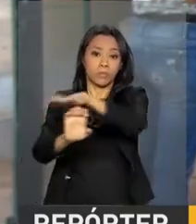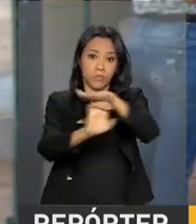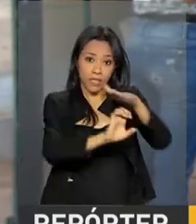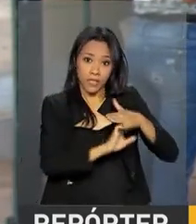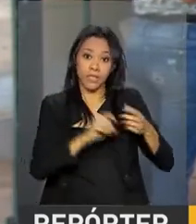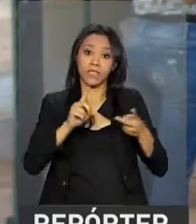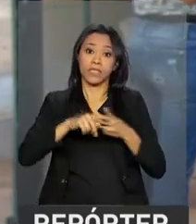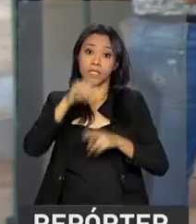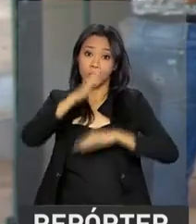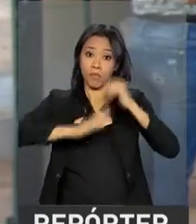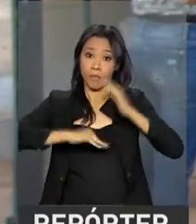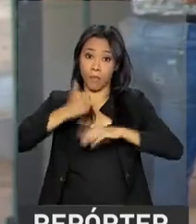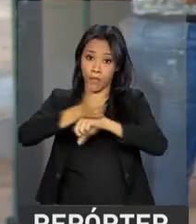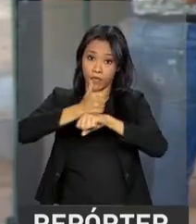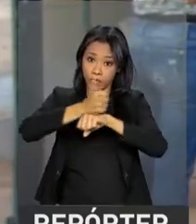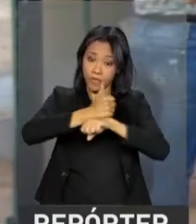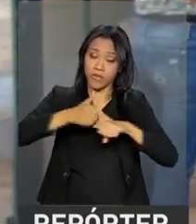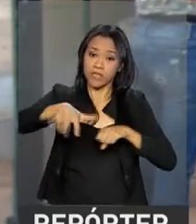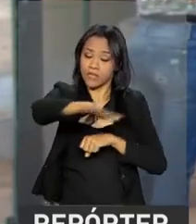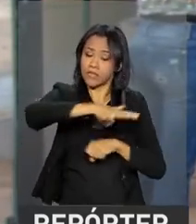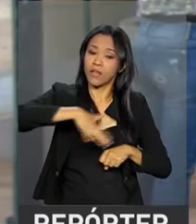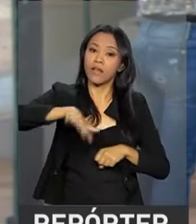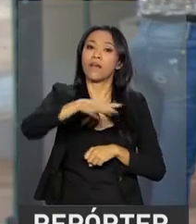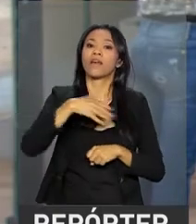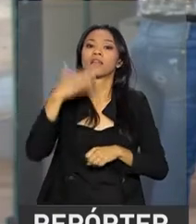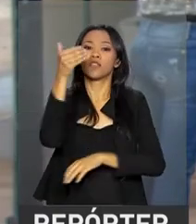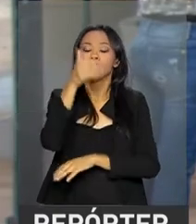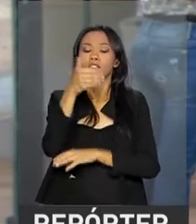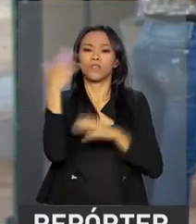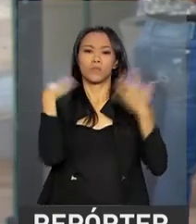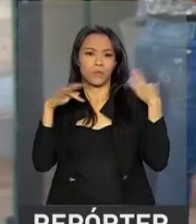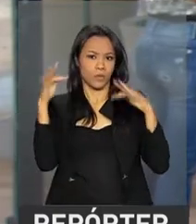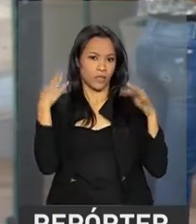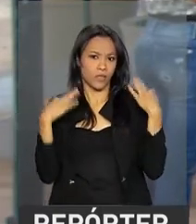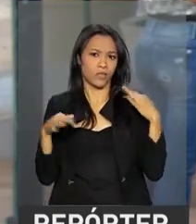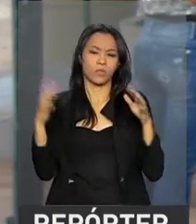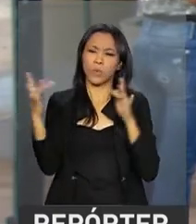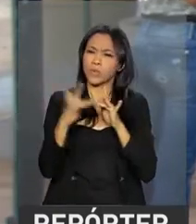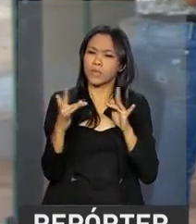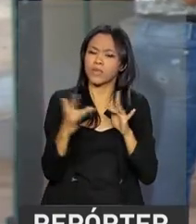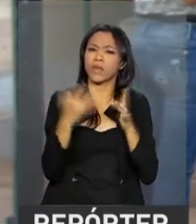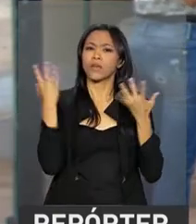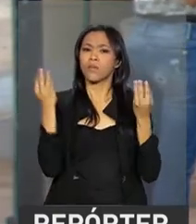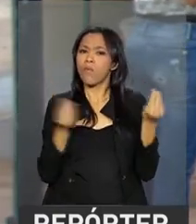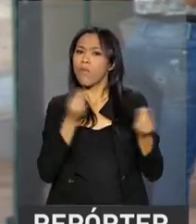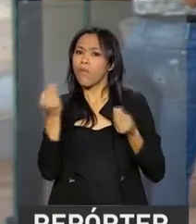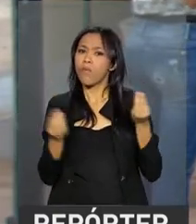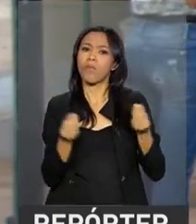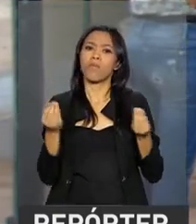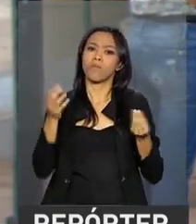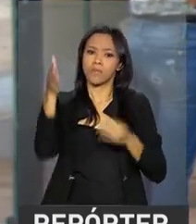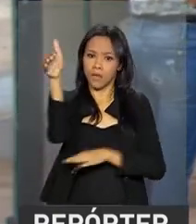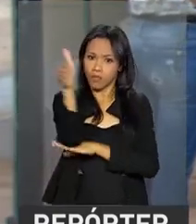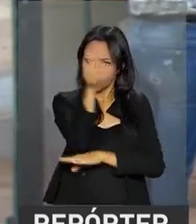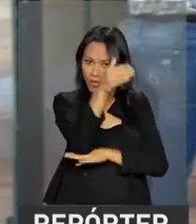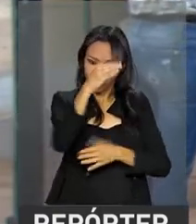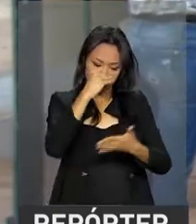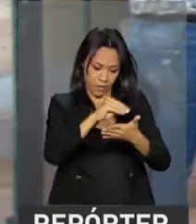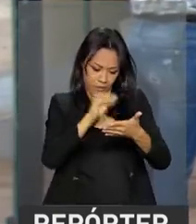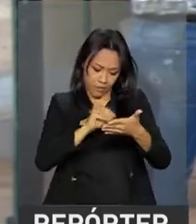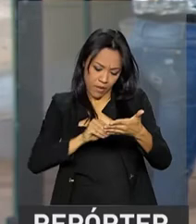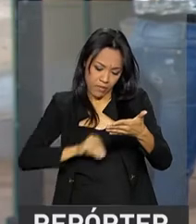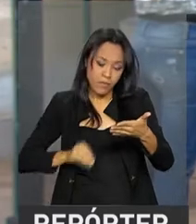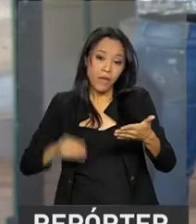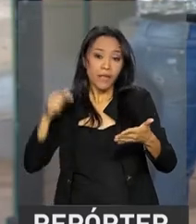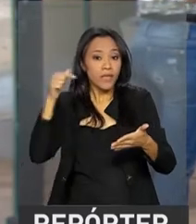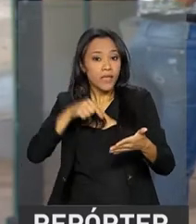turismo, como área de atuação, serviços prestados, os contatos e a situação atual do empreendimento. Além de uma